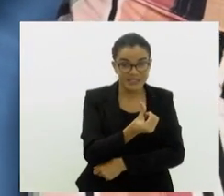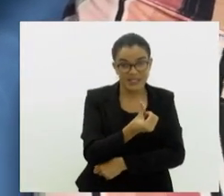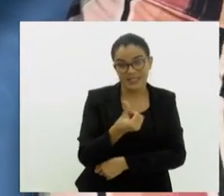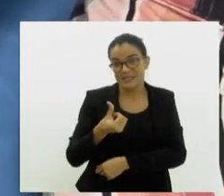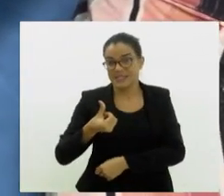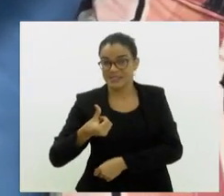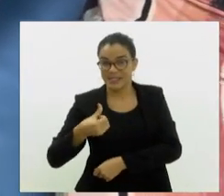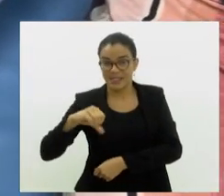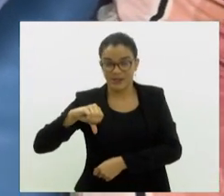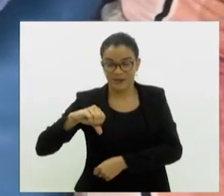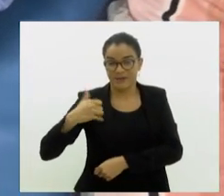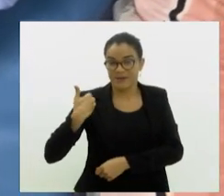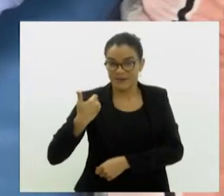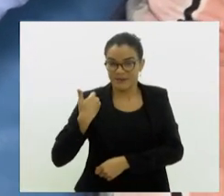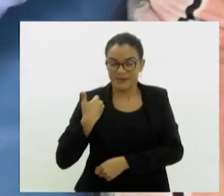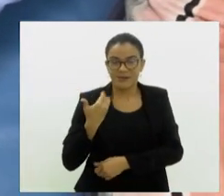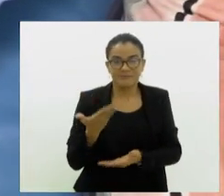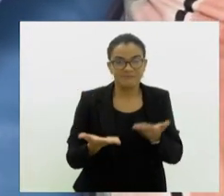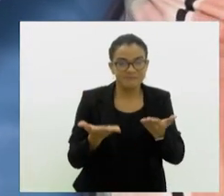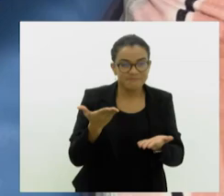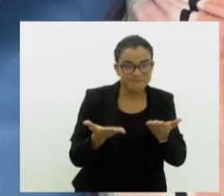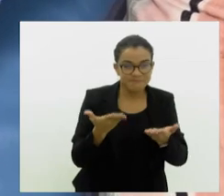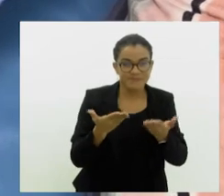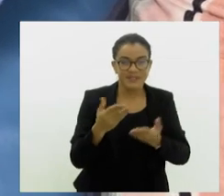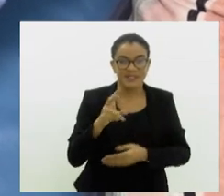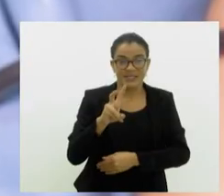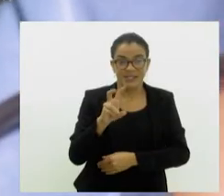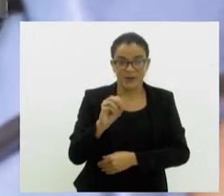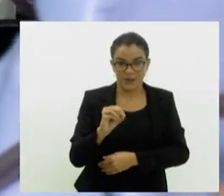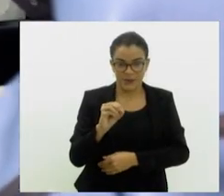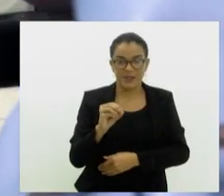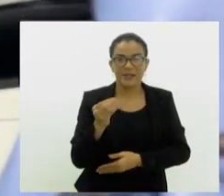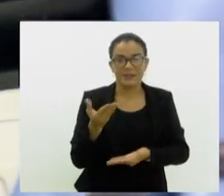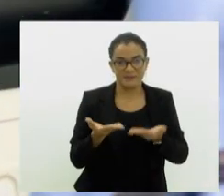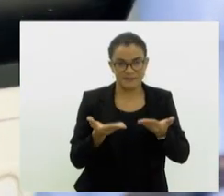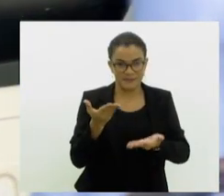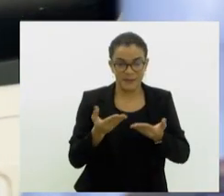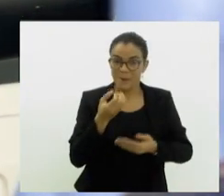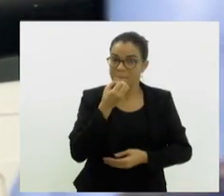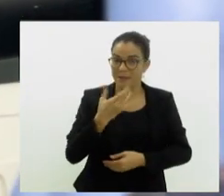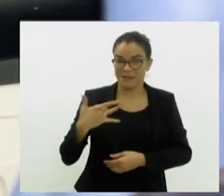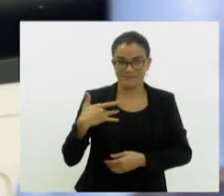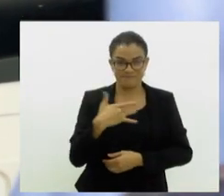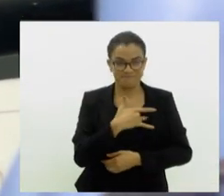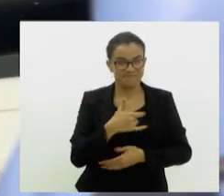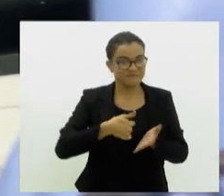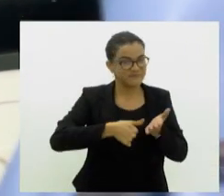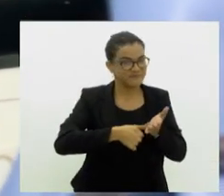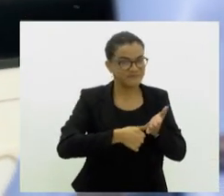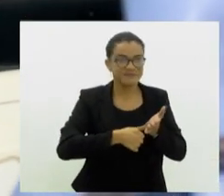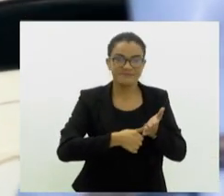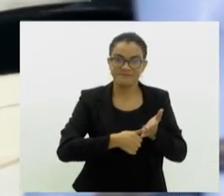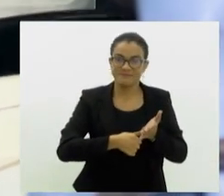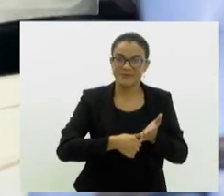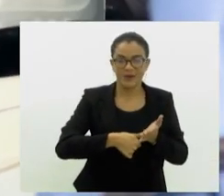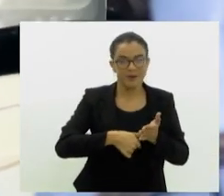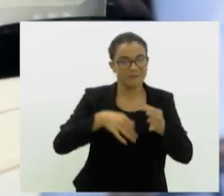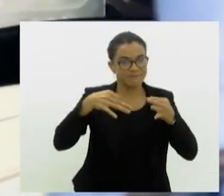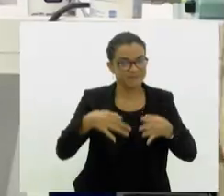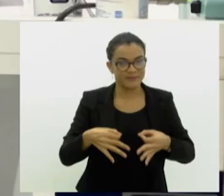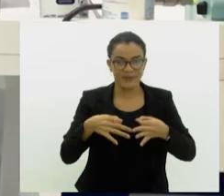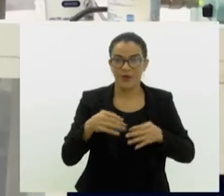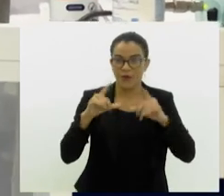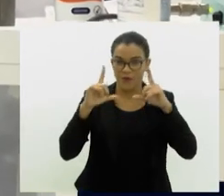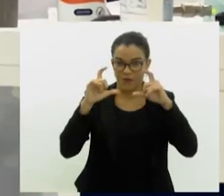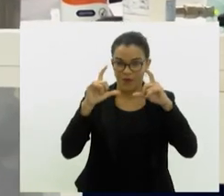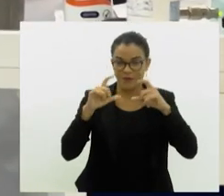e 69 anos de idade e pesar no mínimo 50 quilos, estar bem de saúde e levar um documento de identidade oficial com foto.